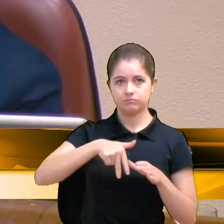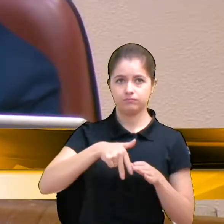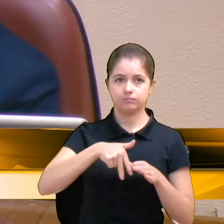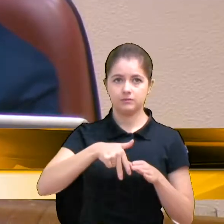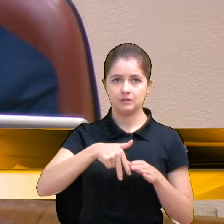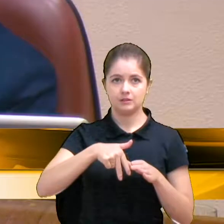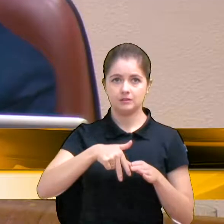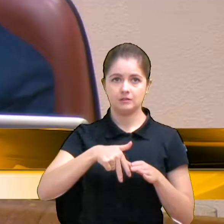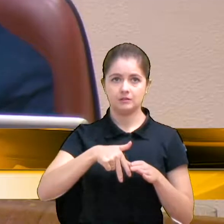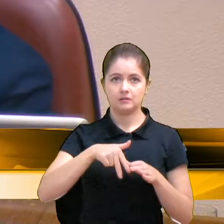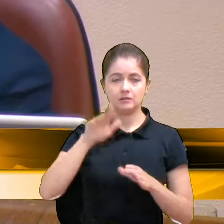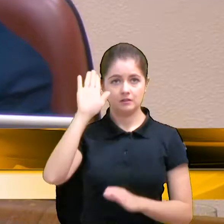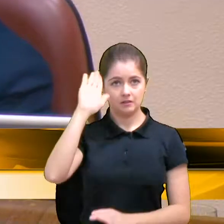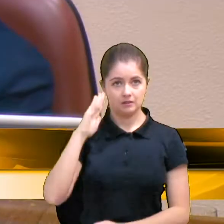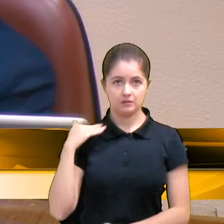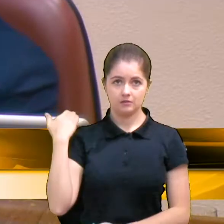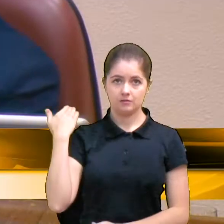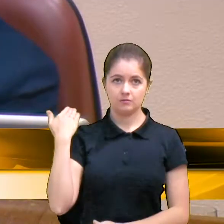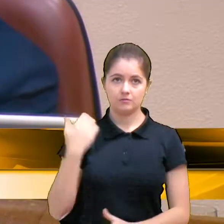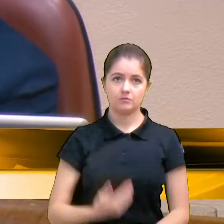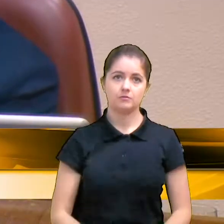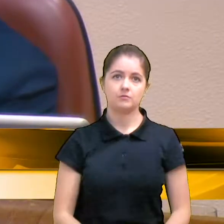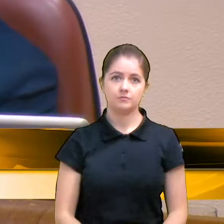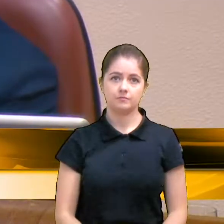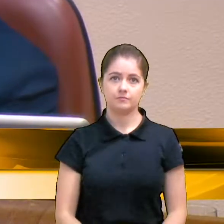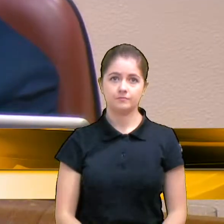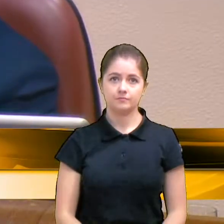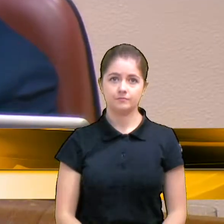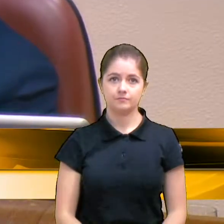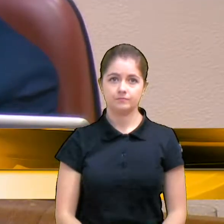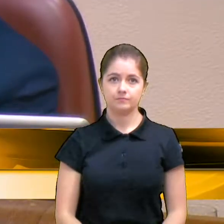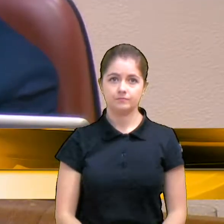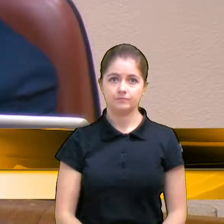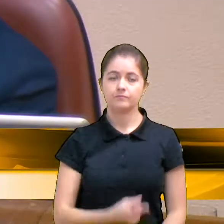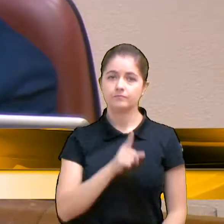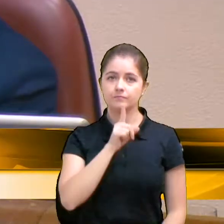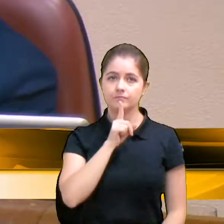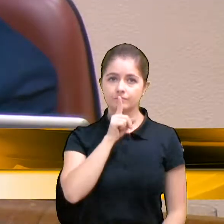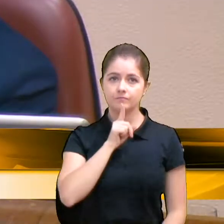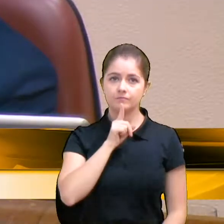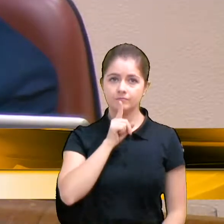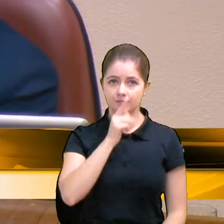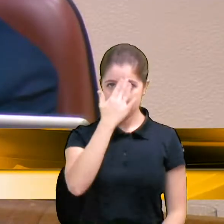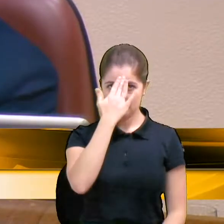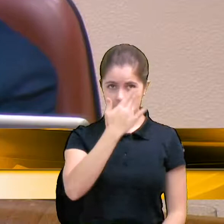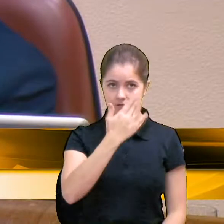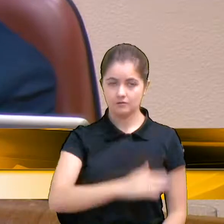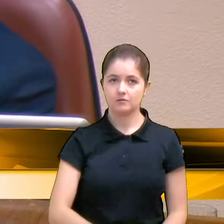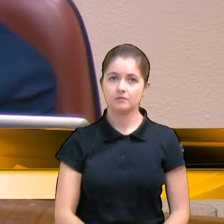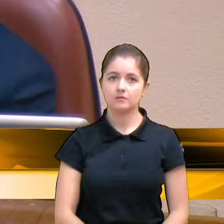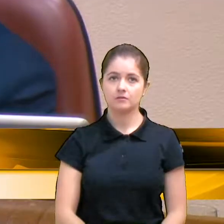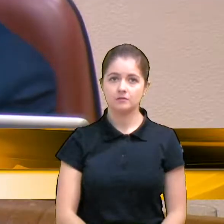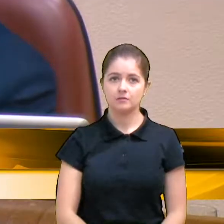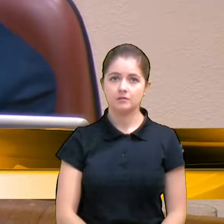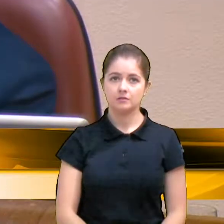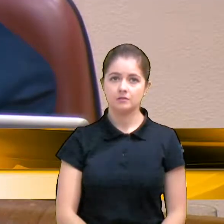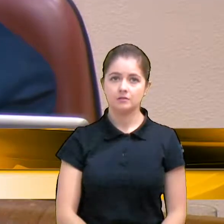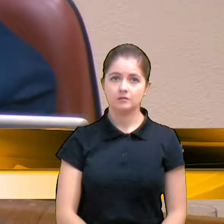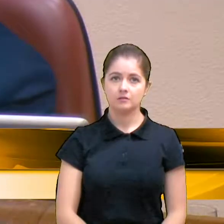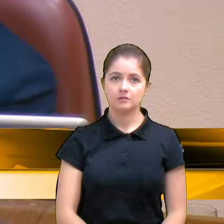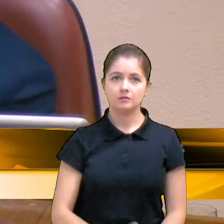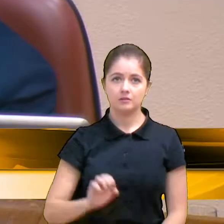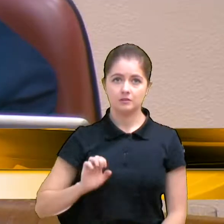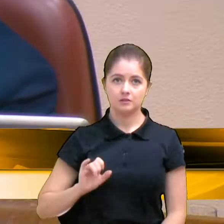vereadora inscrita, a vereadora Ana Corso. Que abre mão, vereador Alberto Meneguzzi. Agradeço e abro mão. Que abre mão, vereador Edi